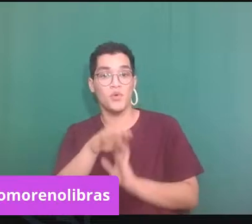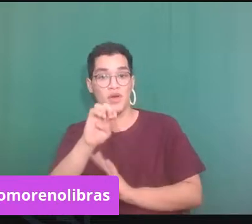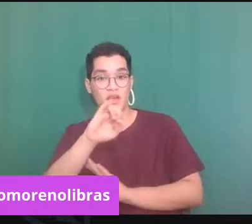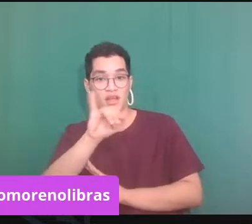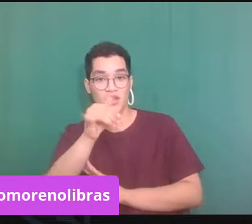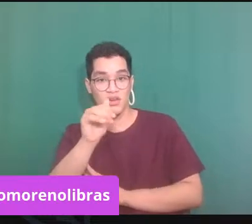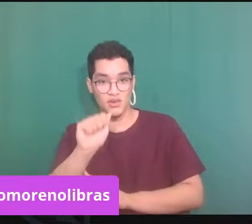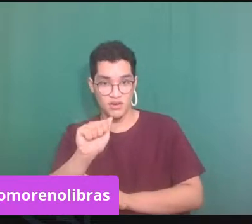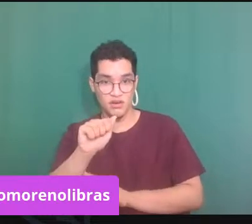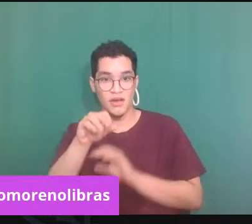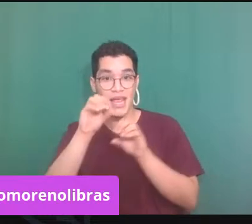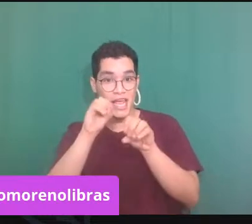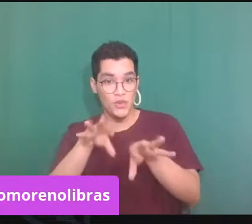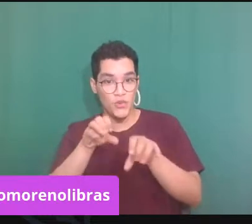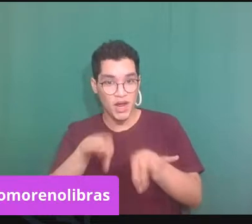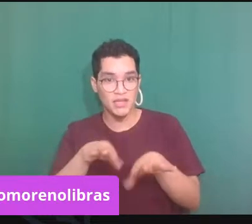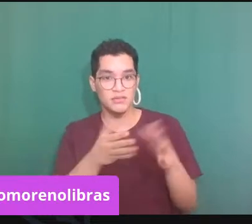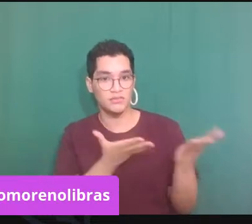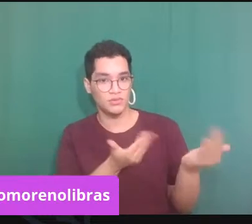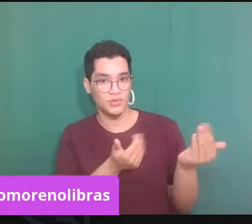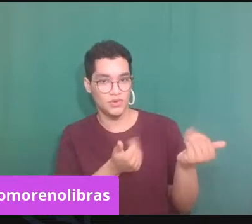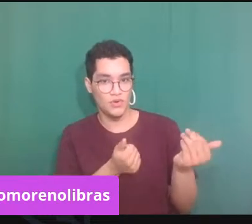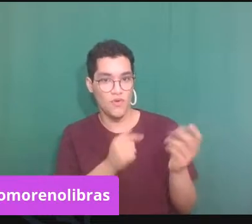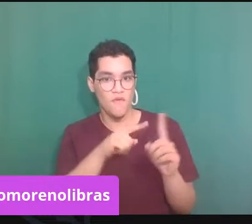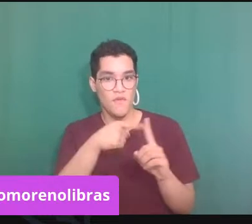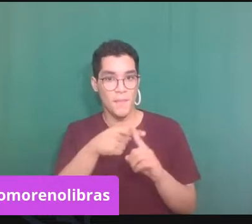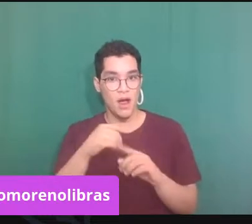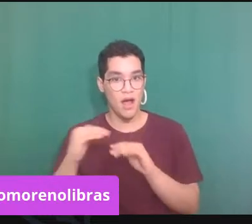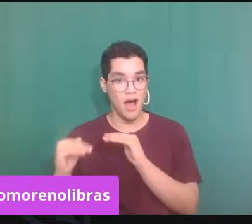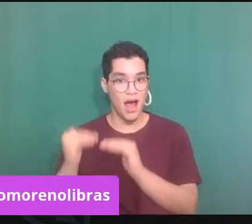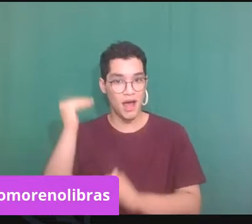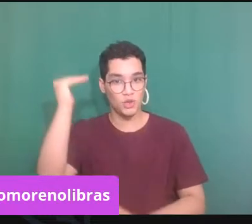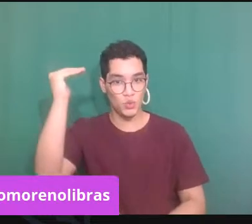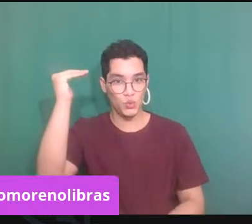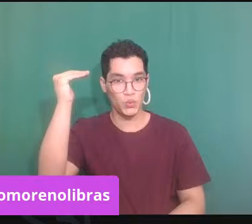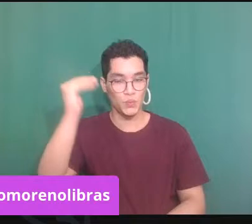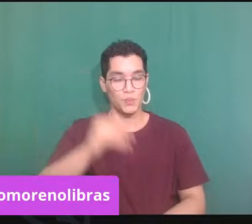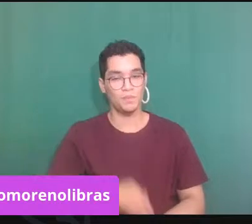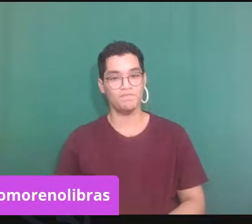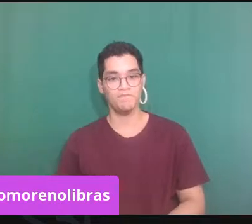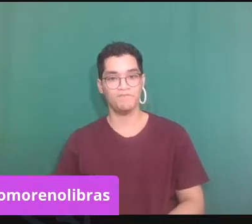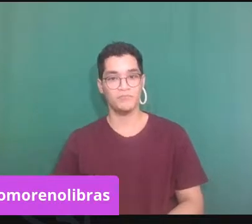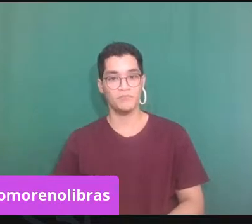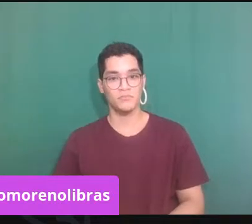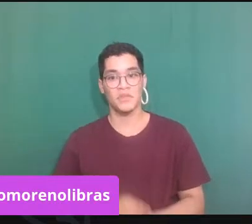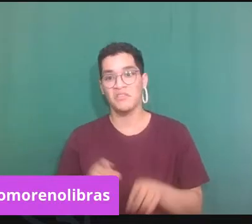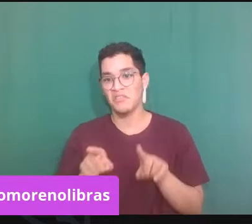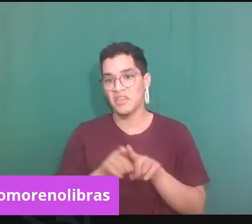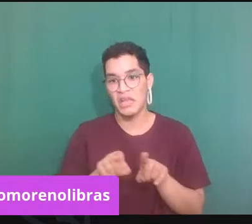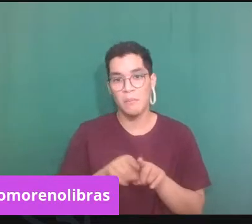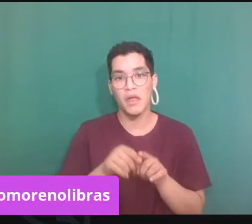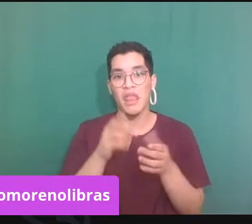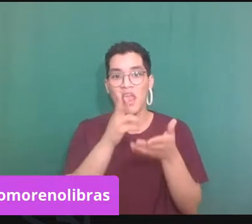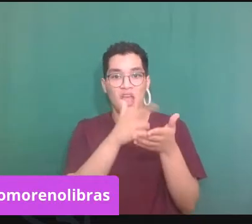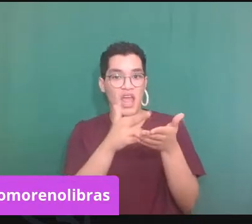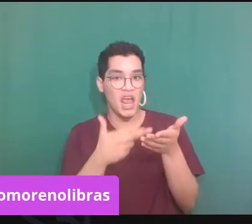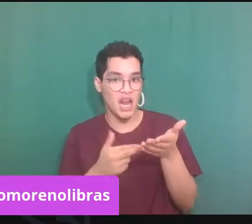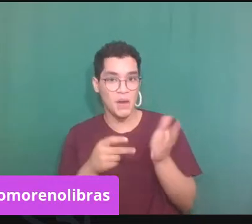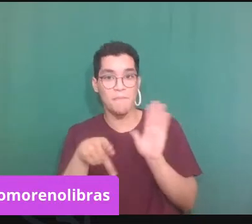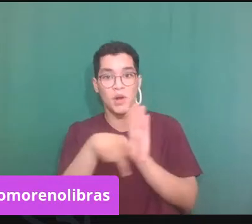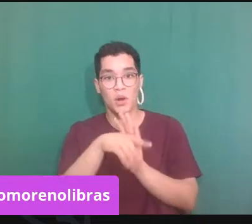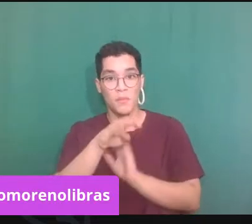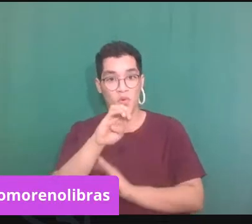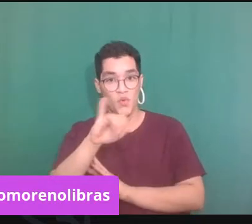Adultos, né? Tive uma outra ano passado que trabalhou com a redação em EJA, em São Paulo. Duas realidades